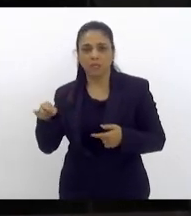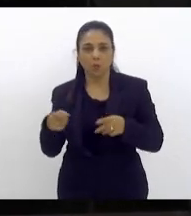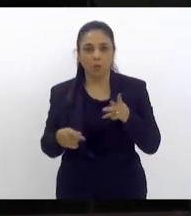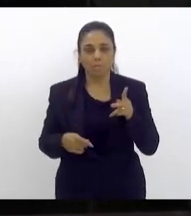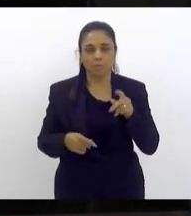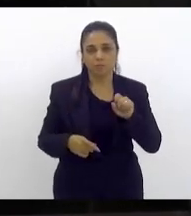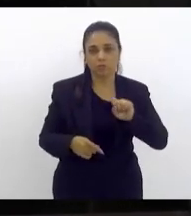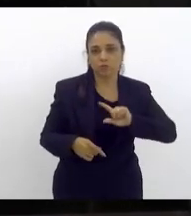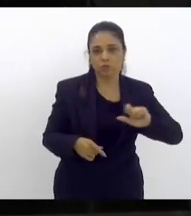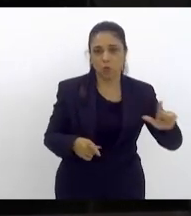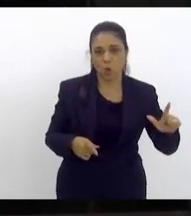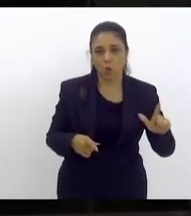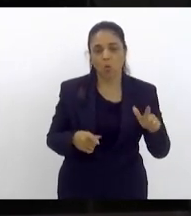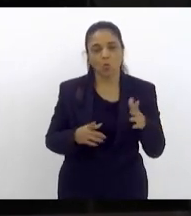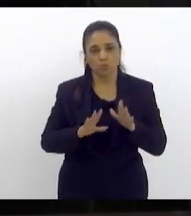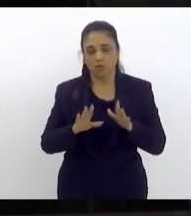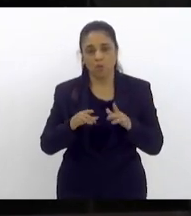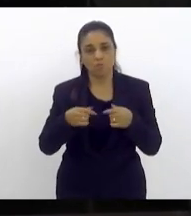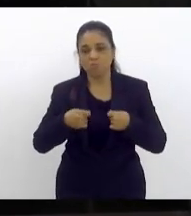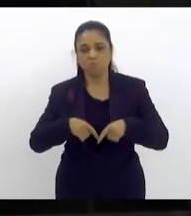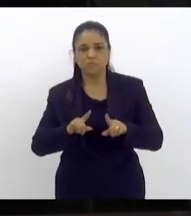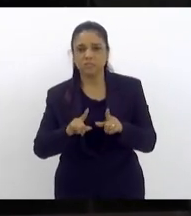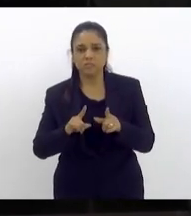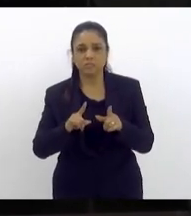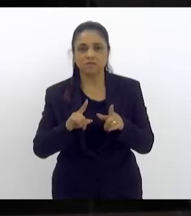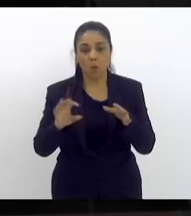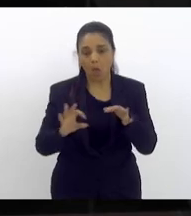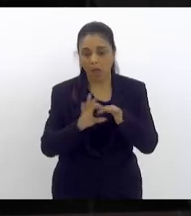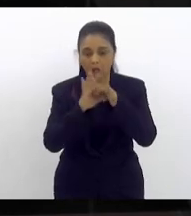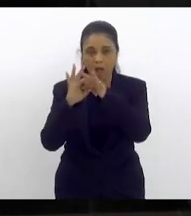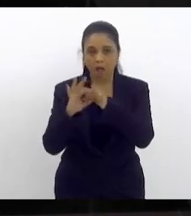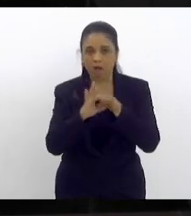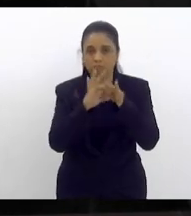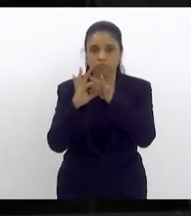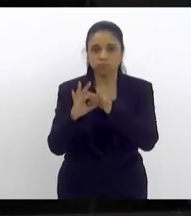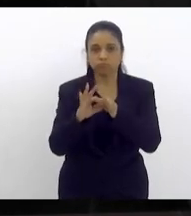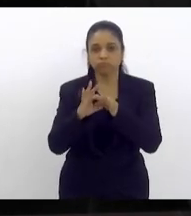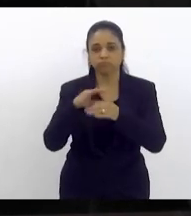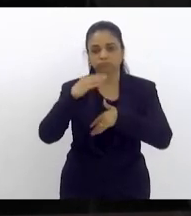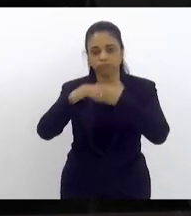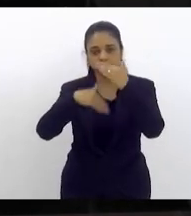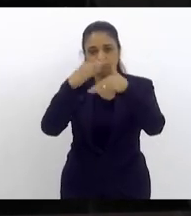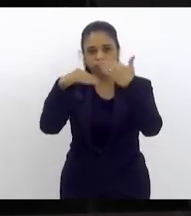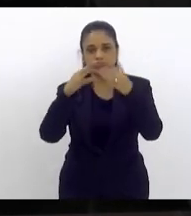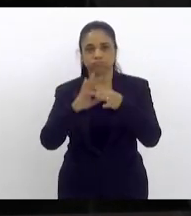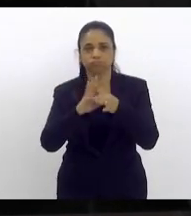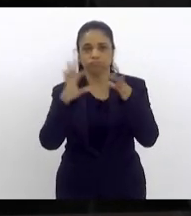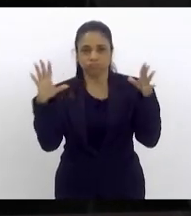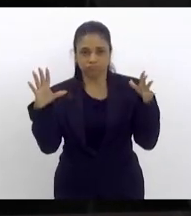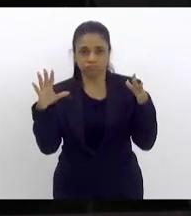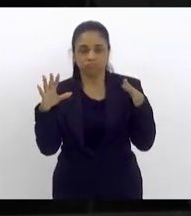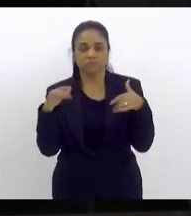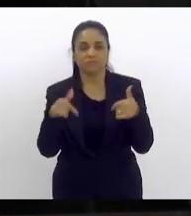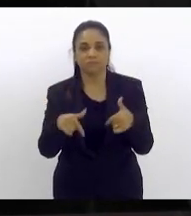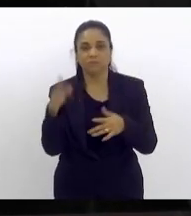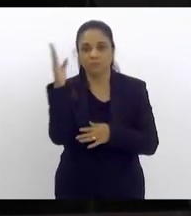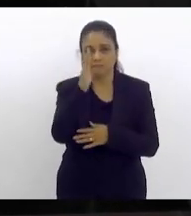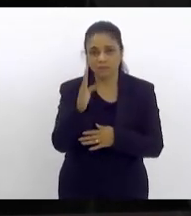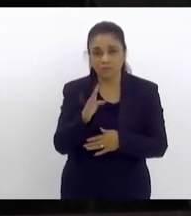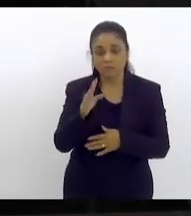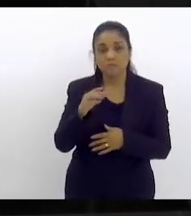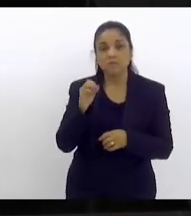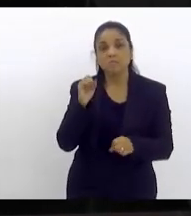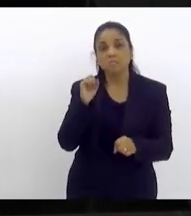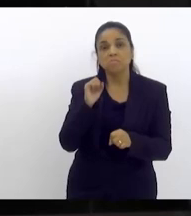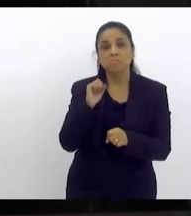para entender que uma grande aliança foi montada para reconstruir a democracia no Brasil e para a gente parar de passar vergonha